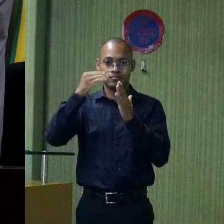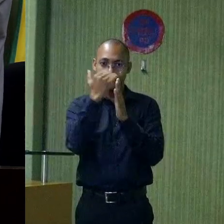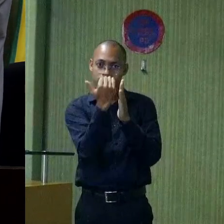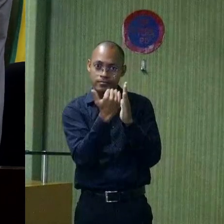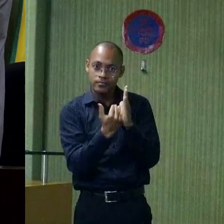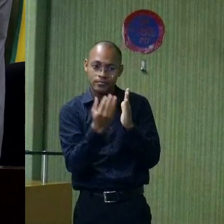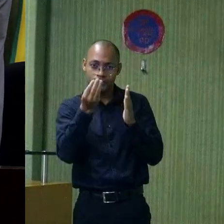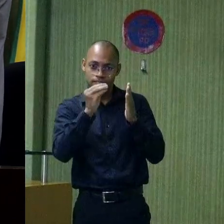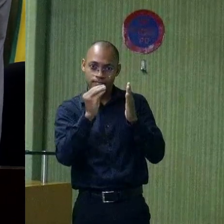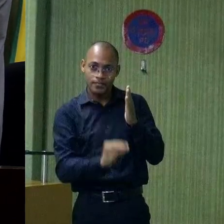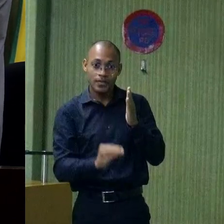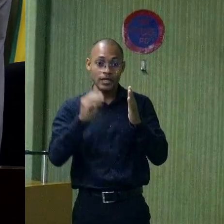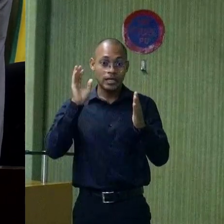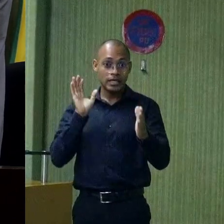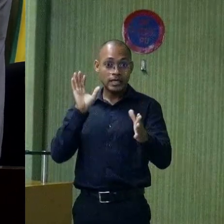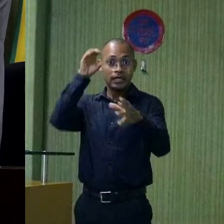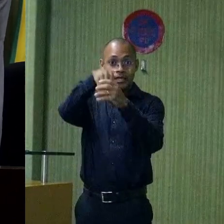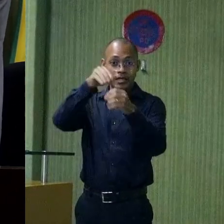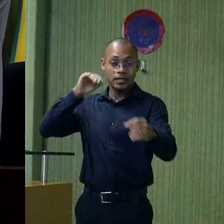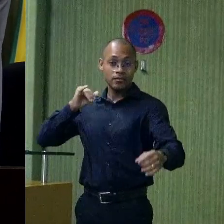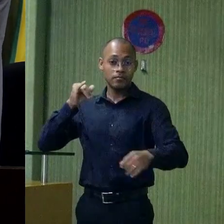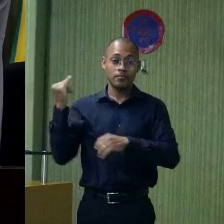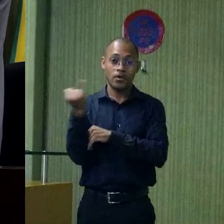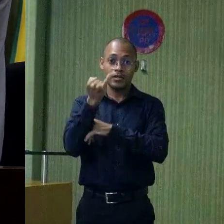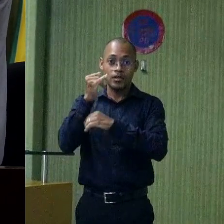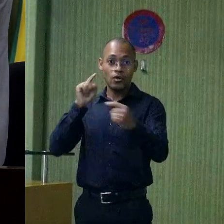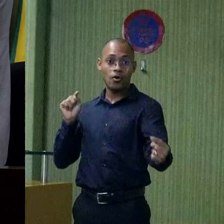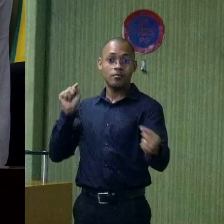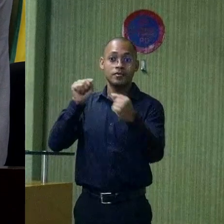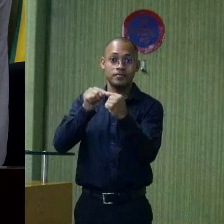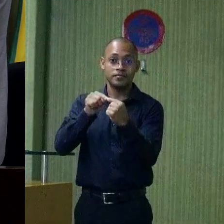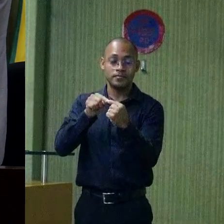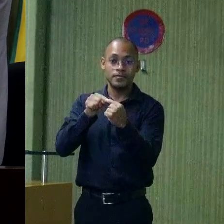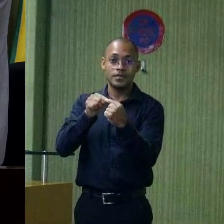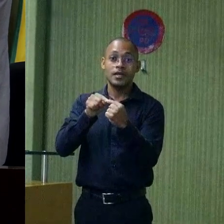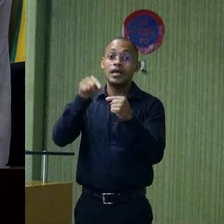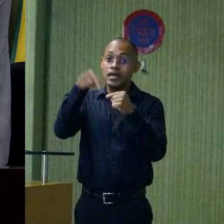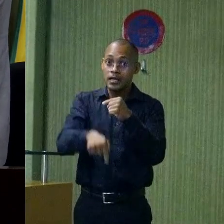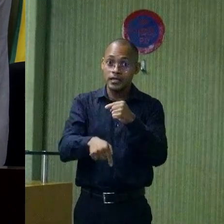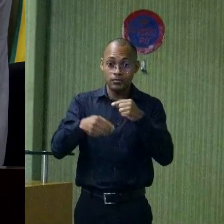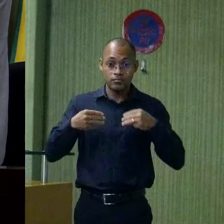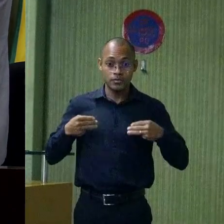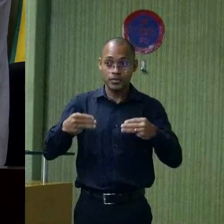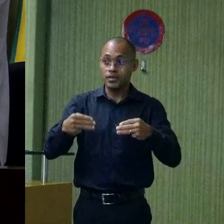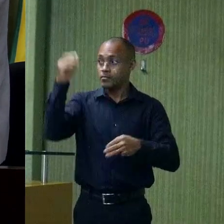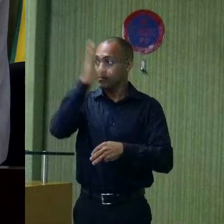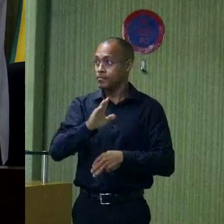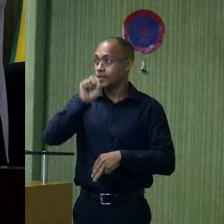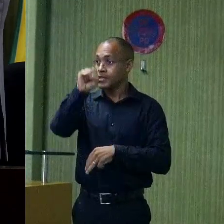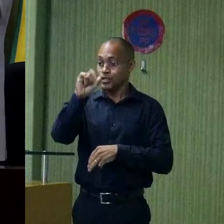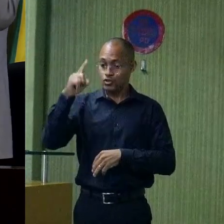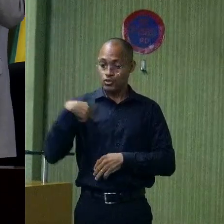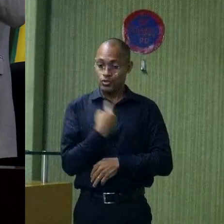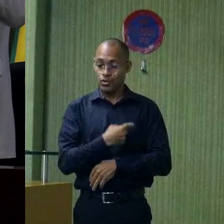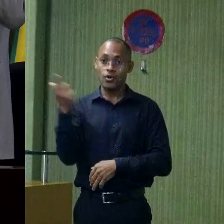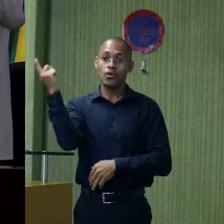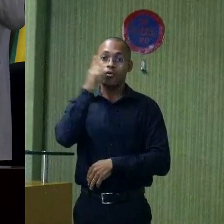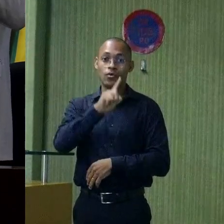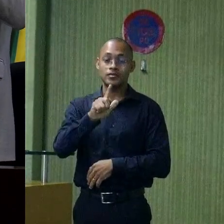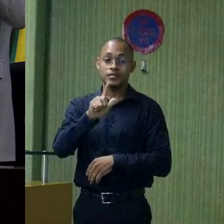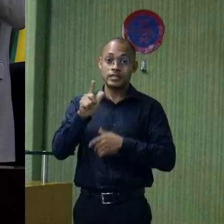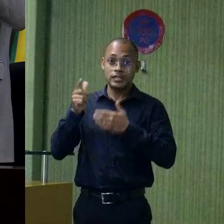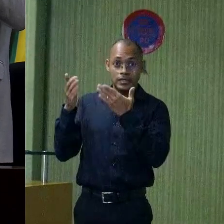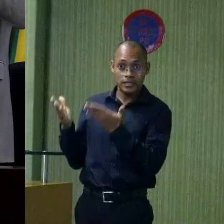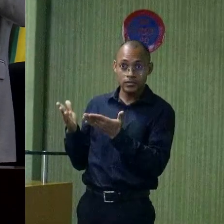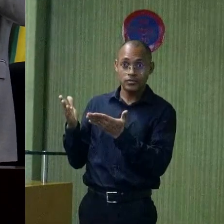esses importantes objetivos isso aqui é a razão de ser do Ministério Público brasileiro a gente pode até dizer isso se a gente conseguir isso a